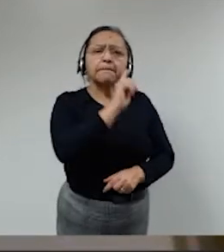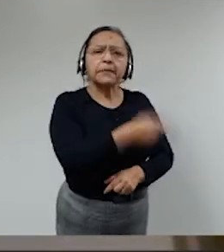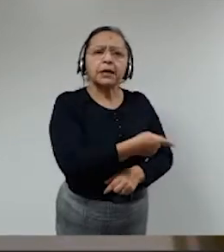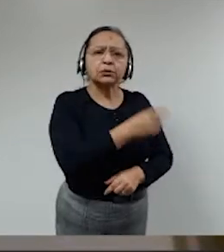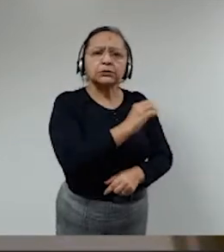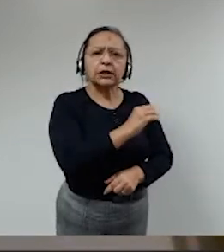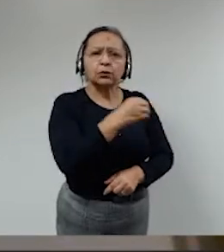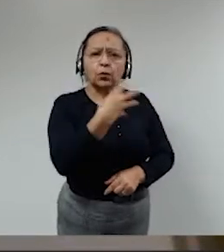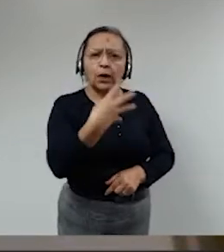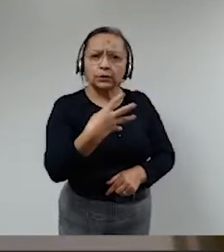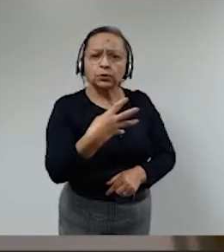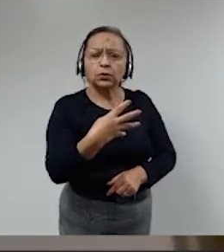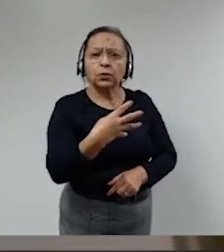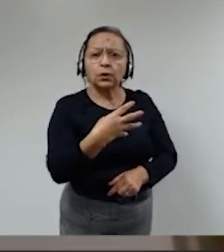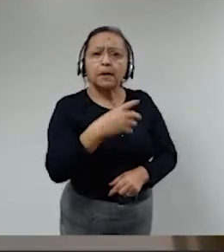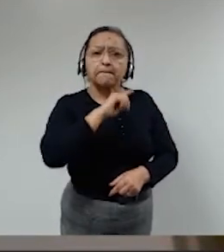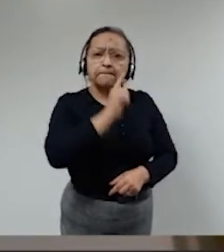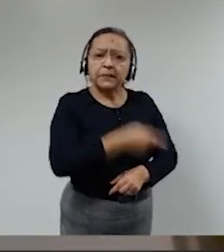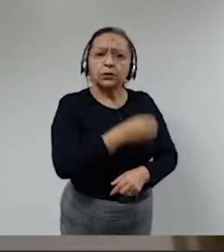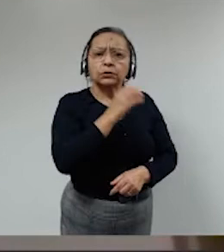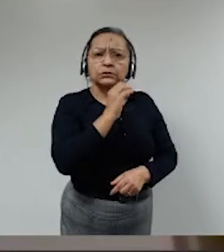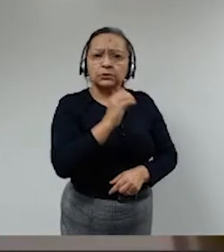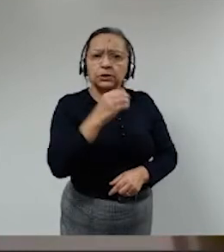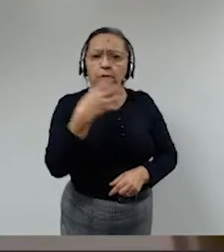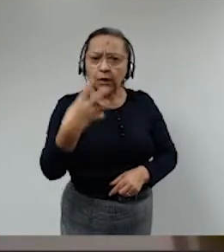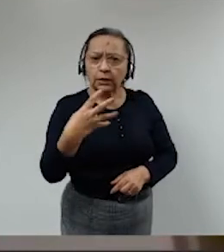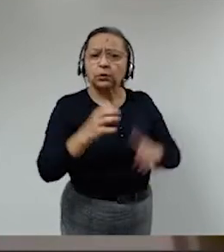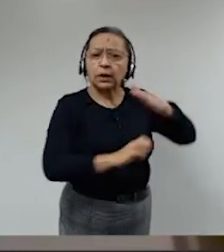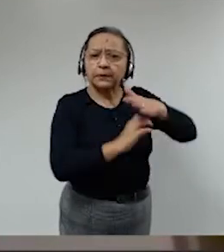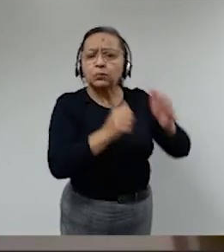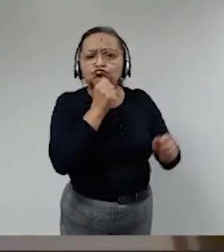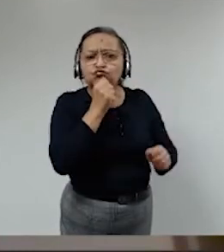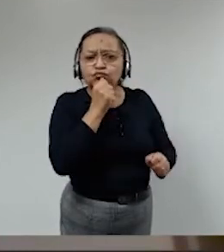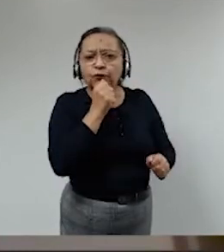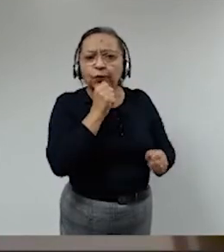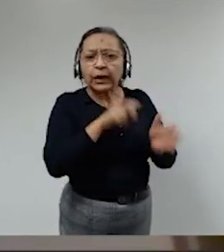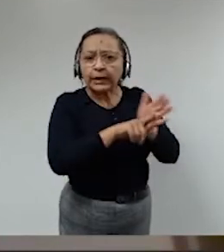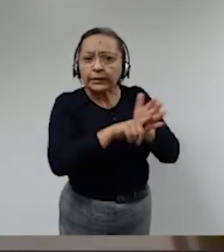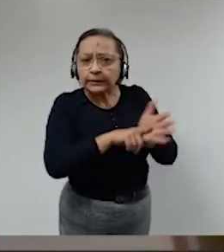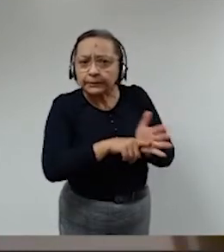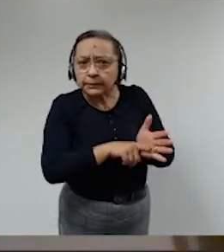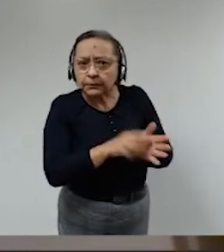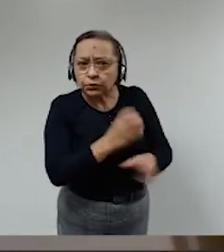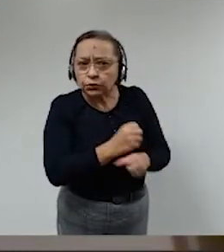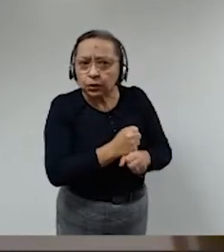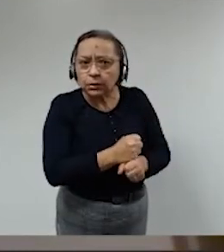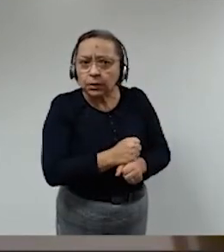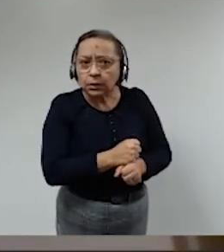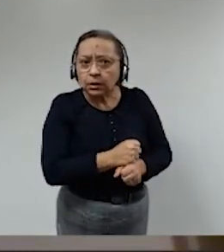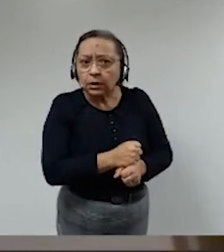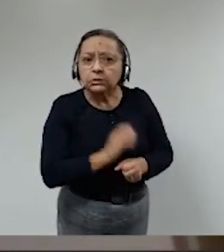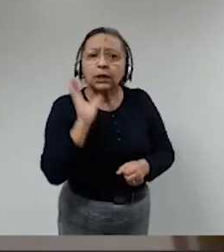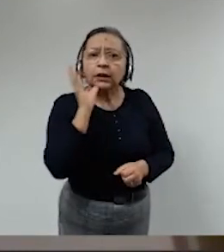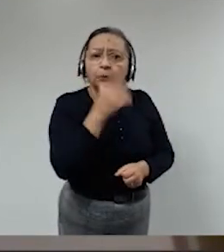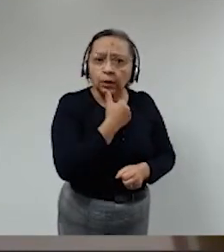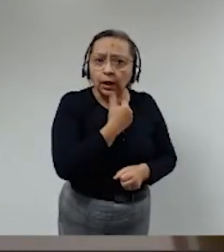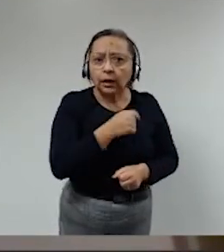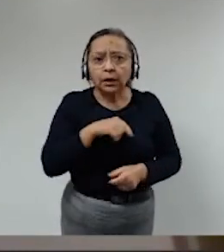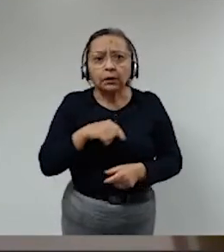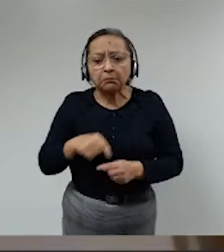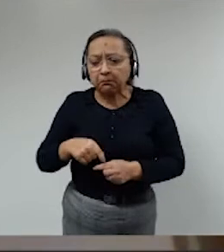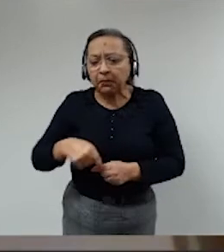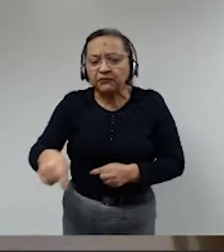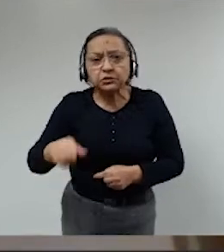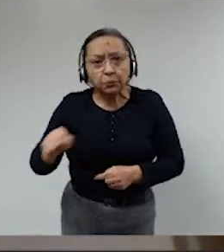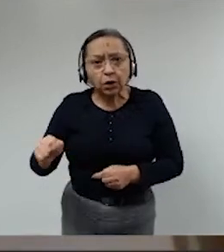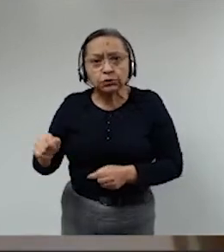se eu mantiver essa estatística aqui de 2/3, eu daqui a pouco inviabilizo essas empresas e esse setor econômico. Tá? Então a pergunta que eu